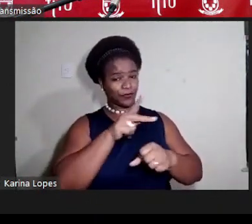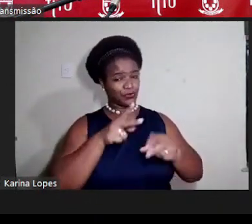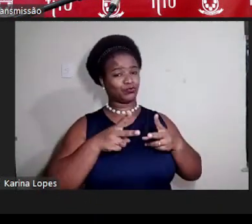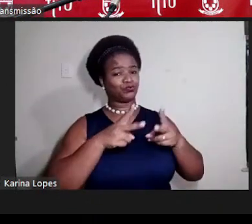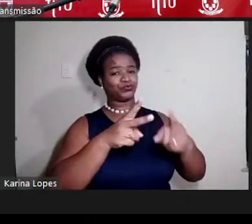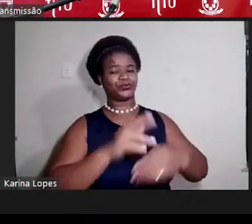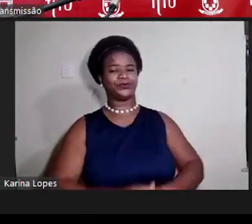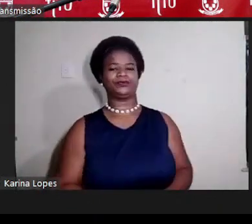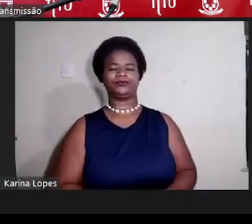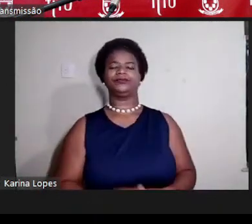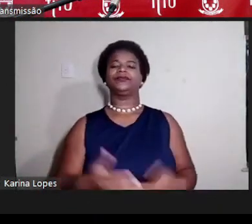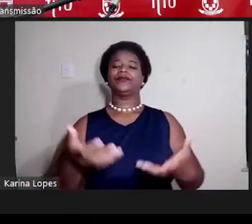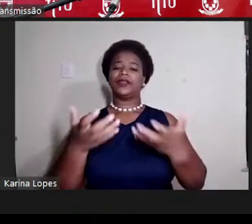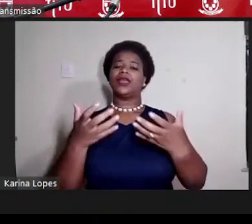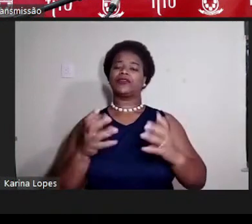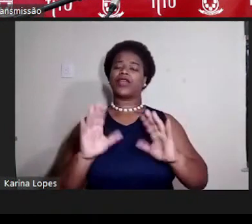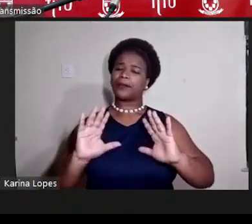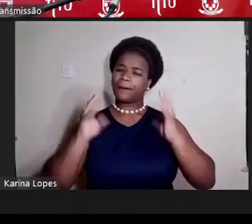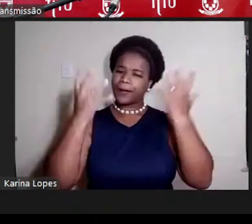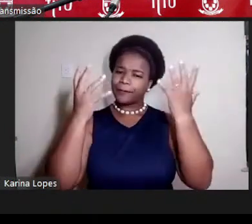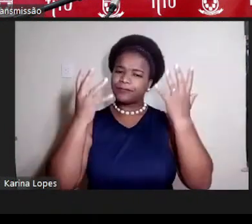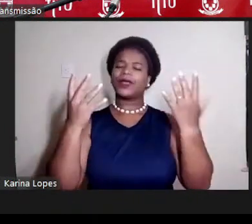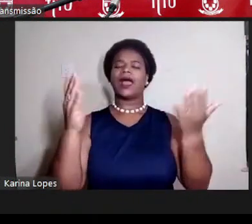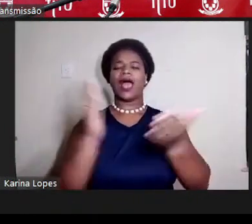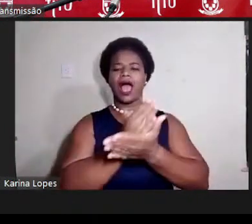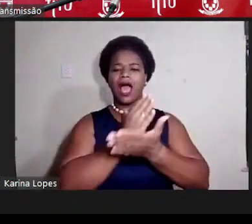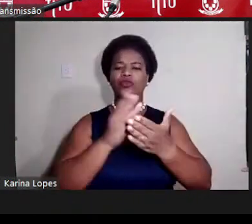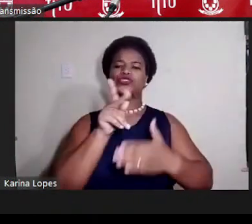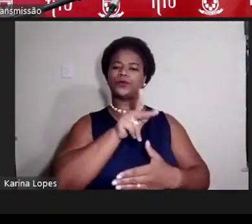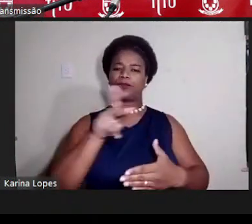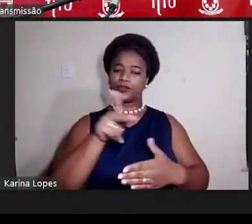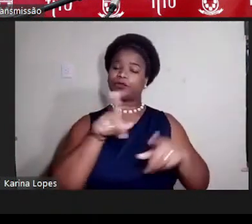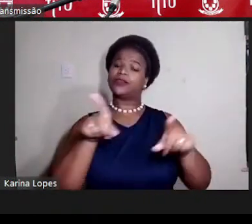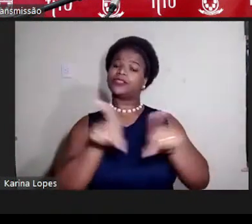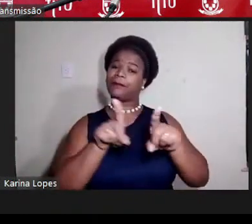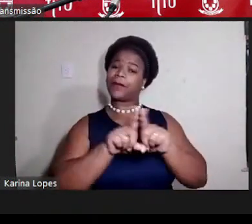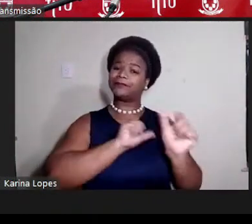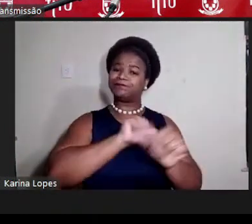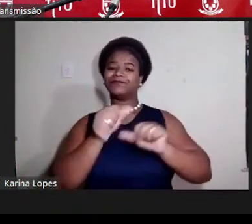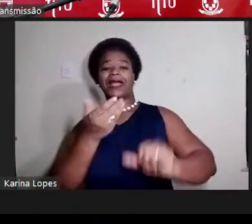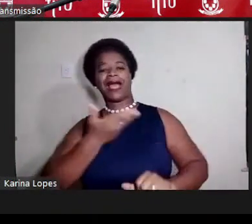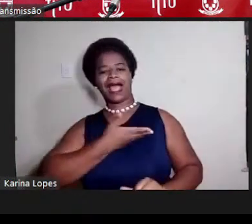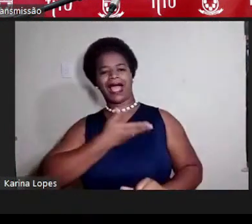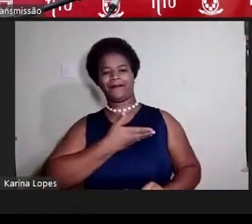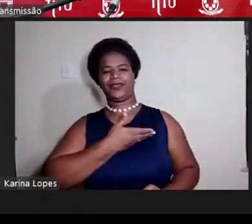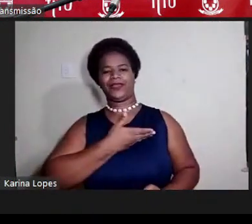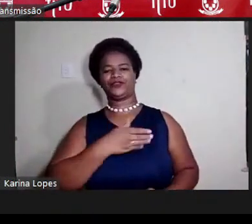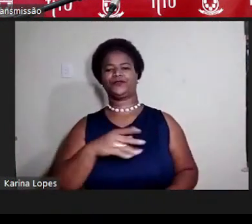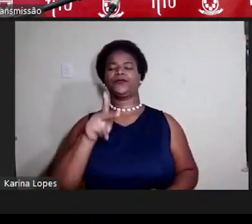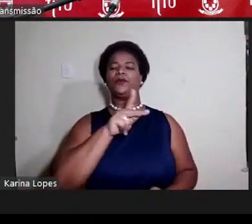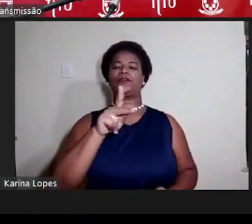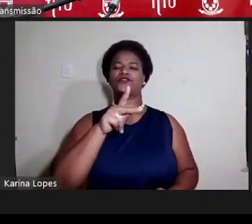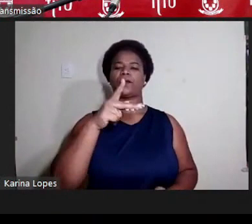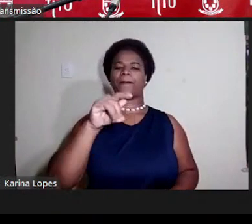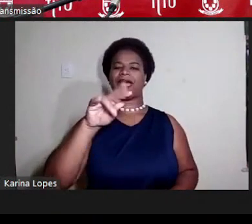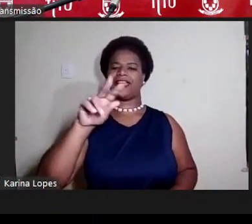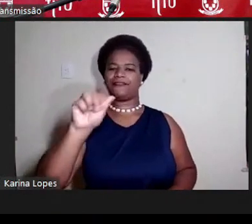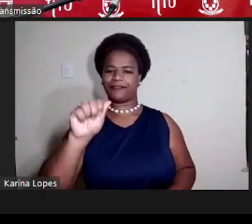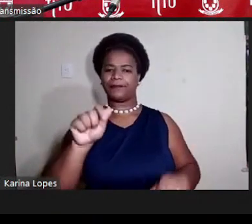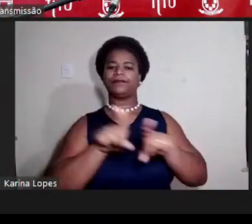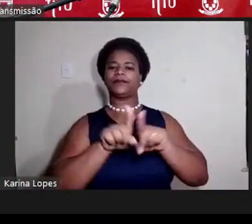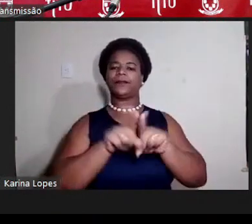saudar alguns professores que também se tornaram grandes amigos, professor Paiva, professor Álvaro